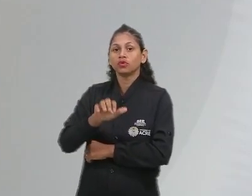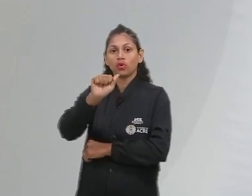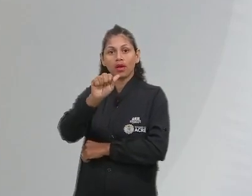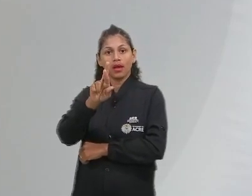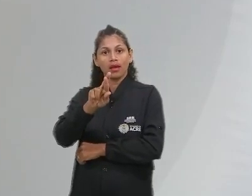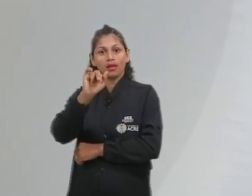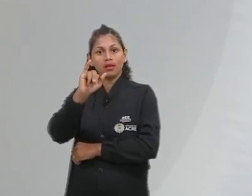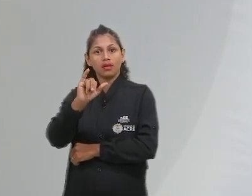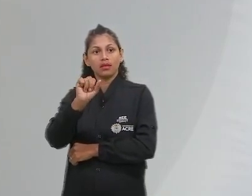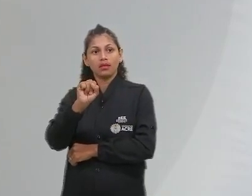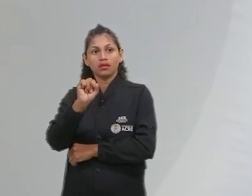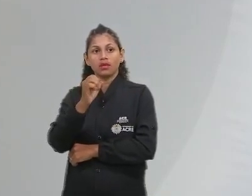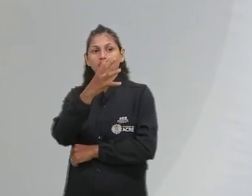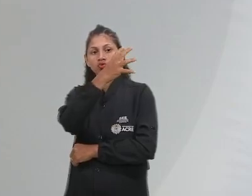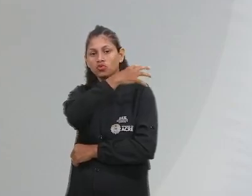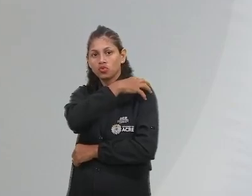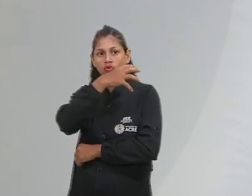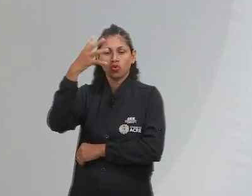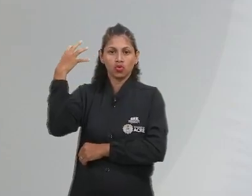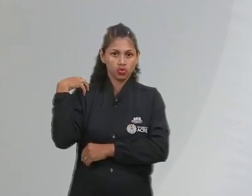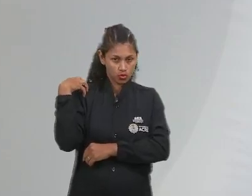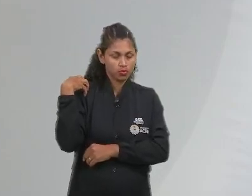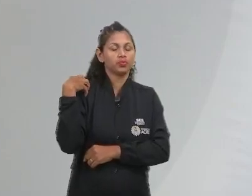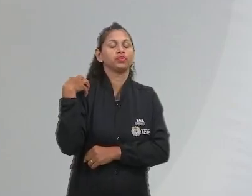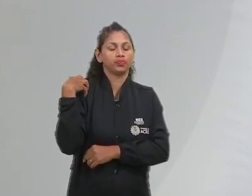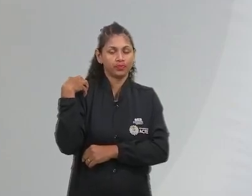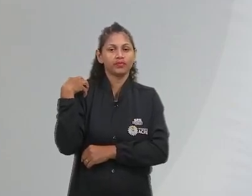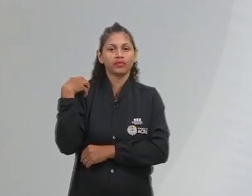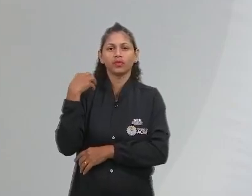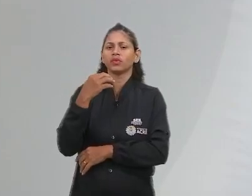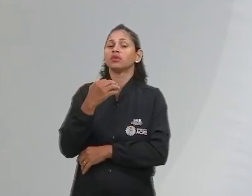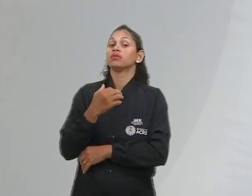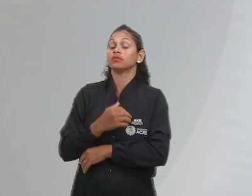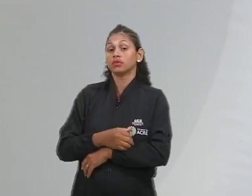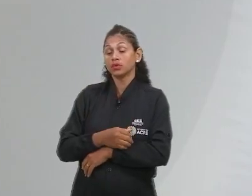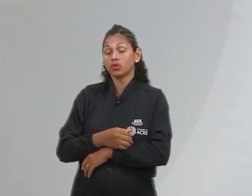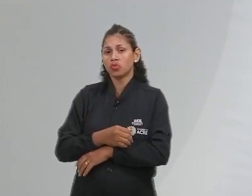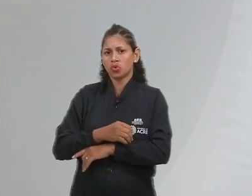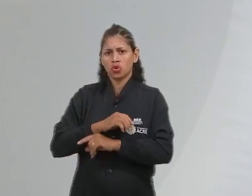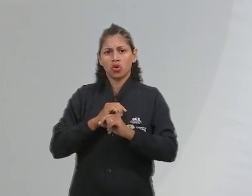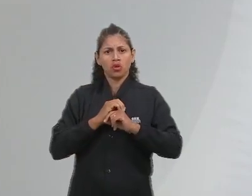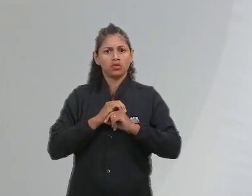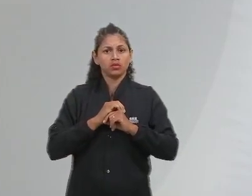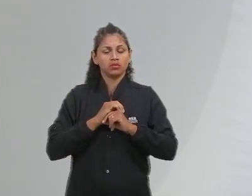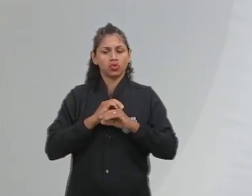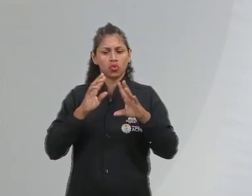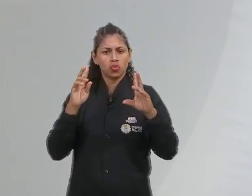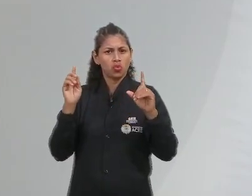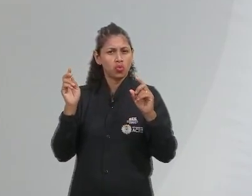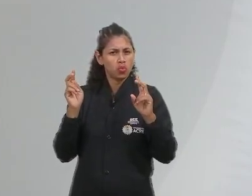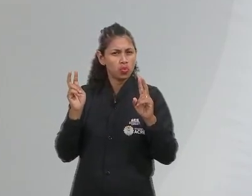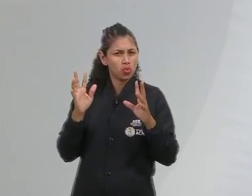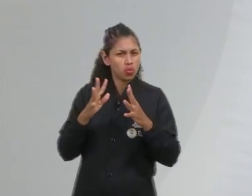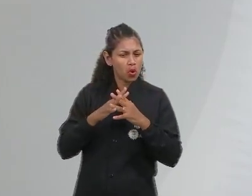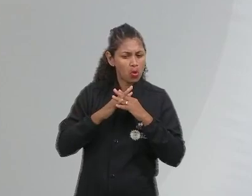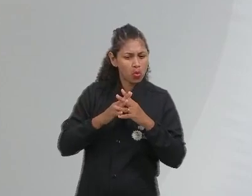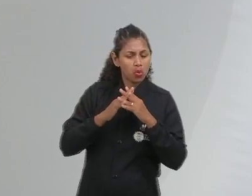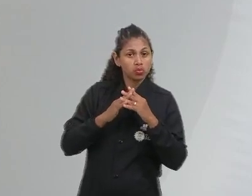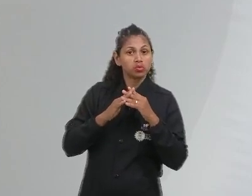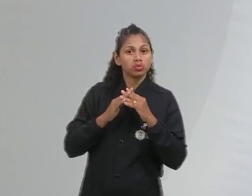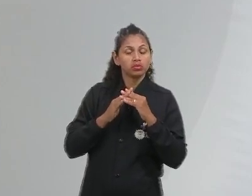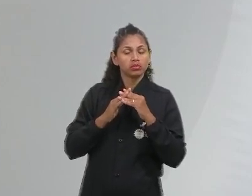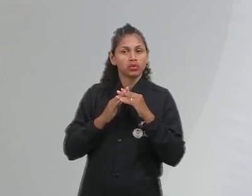era discípulo do Platão, e eles tiveram uma desavença quanto a essa questão do conhecimento. Enquanto